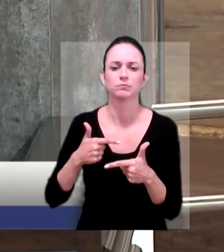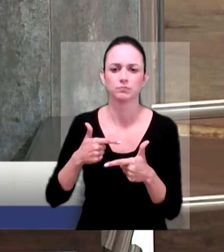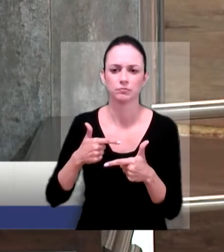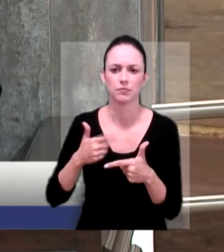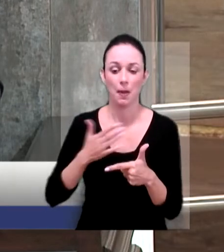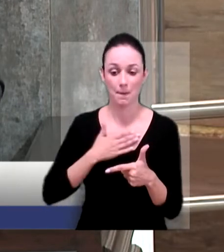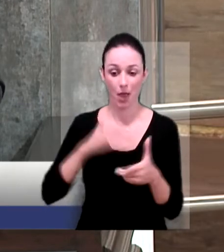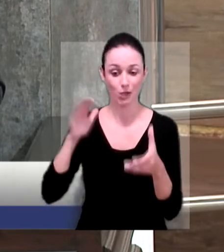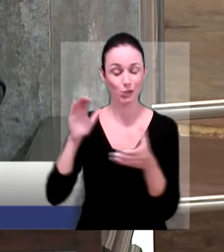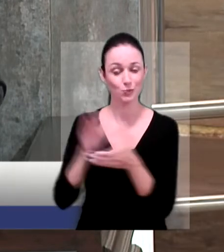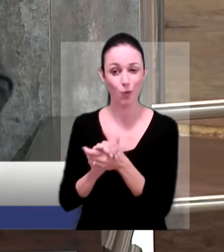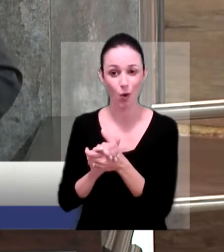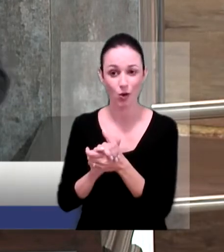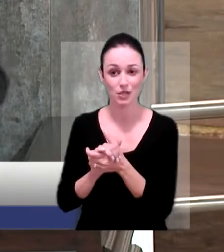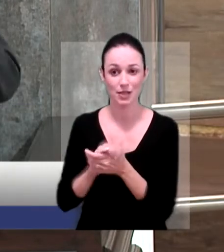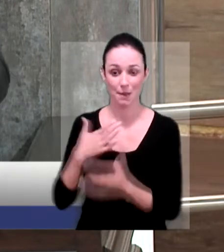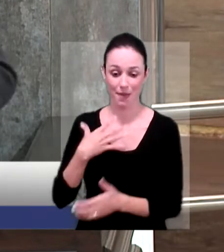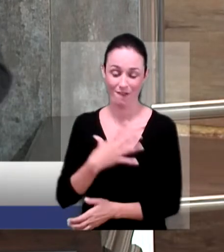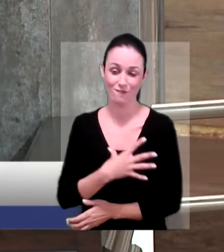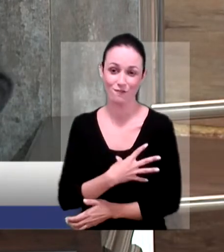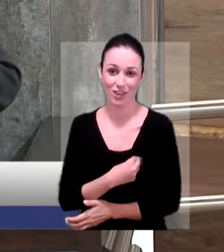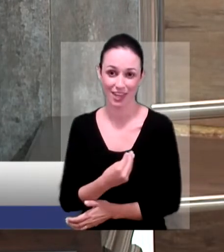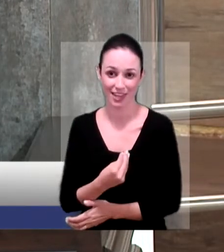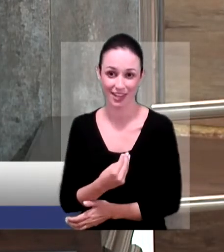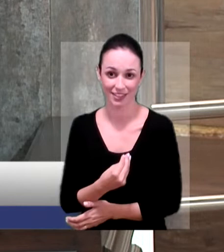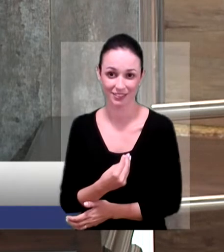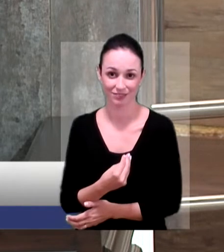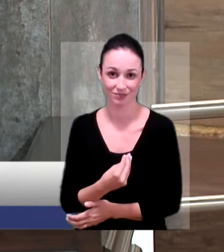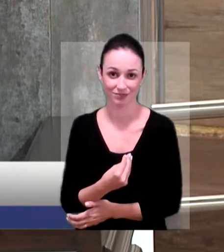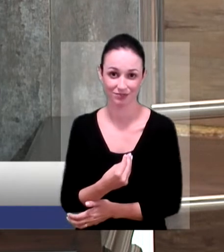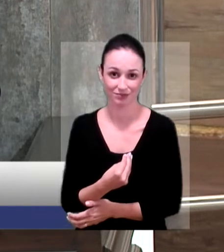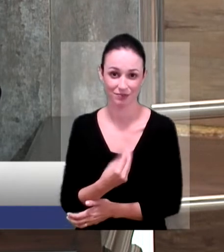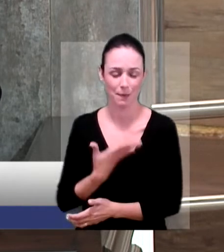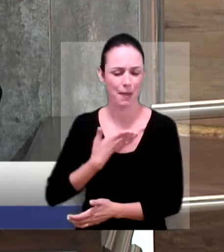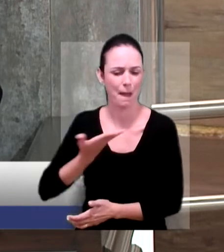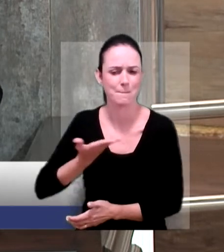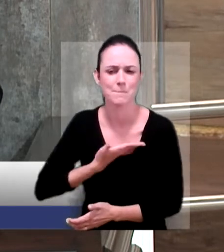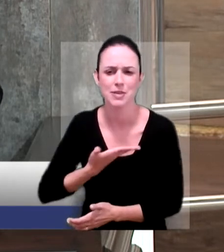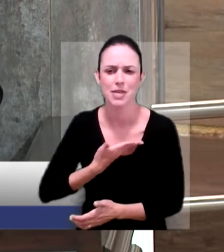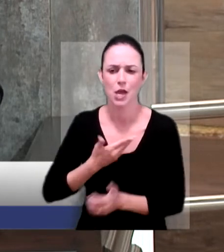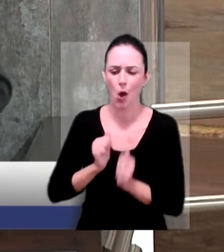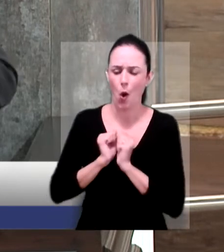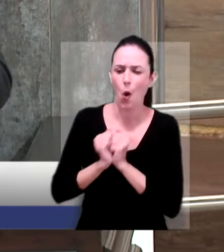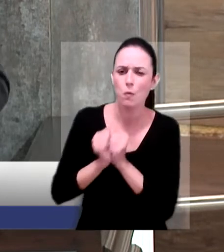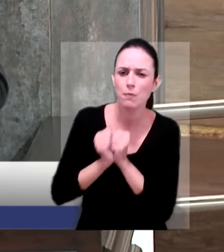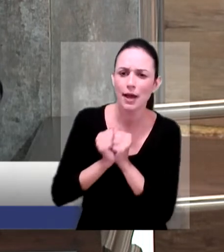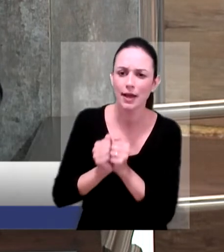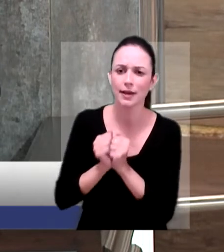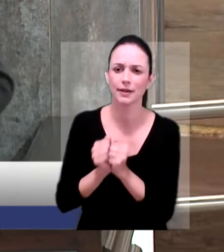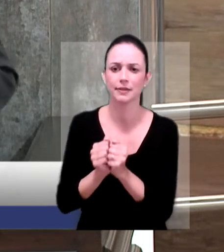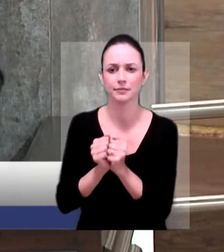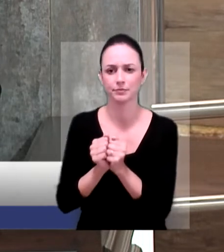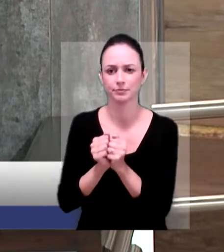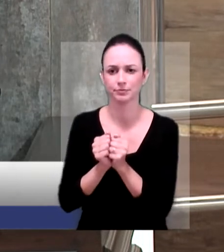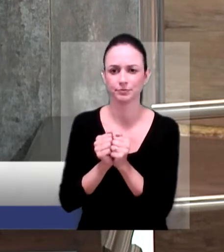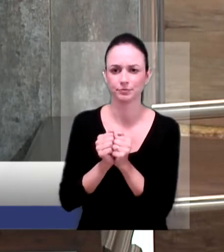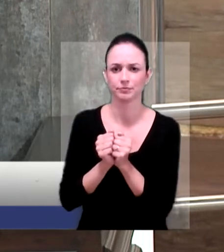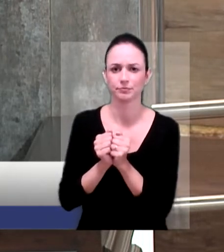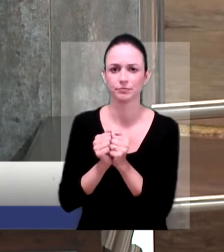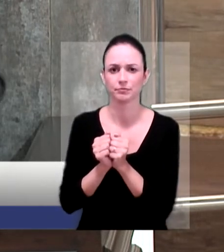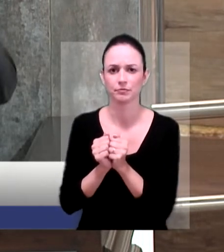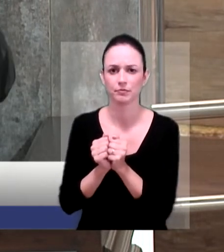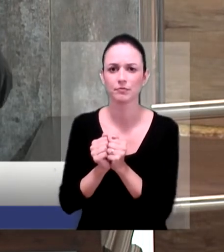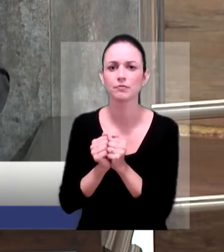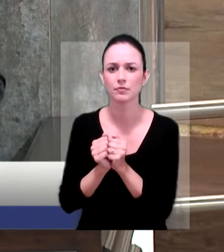minha filha, que foi minha grande amiga, minha companheira, que muitas vezes abriu mão da minha